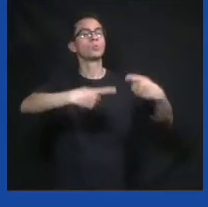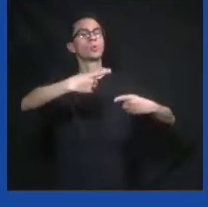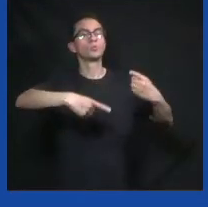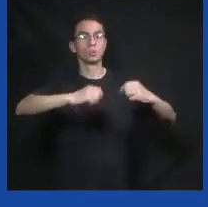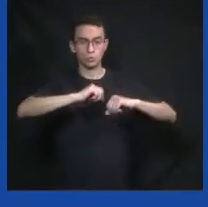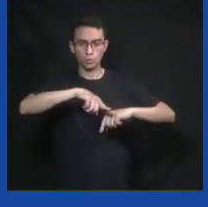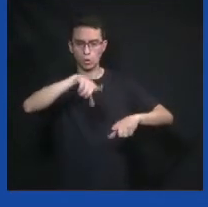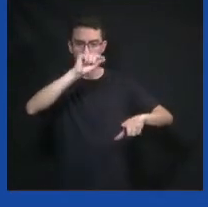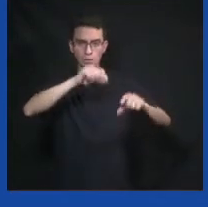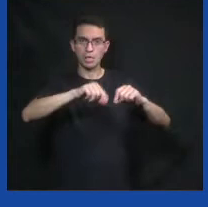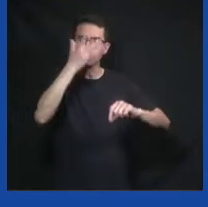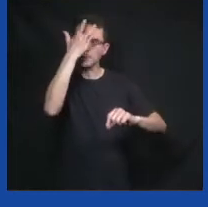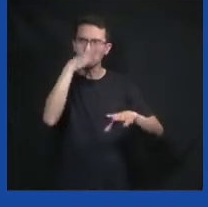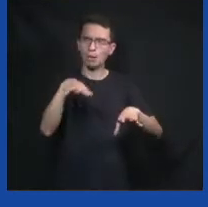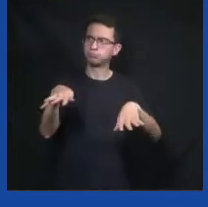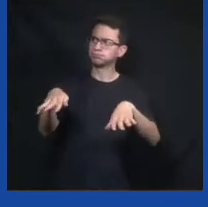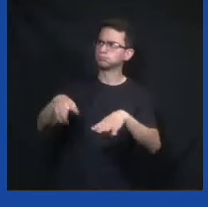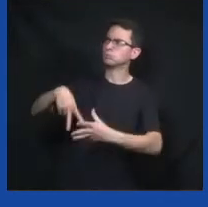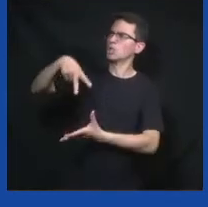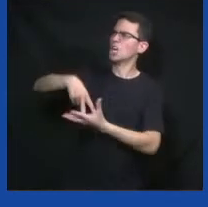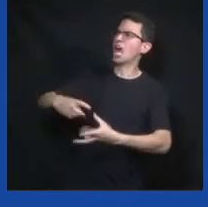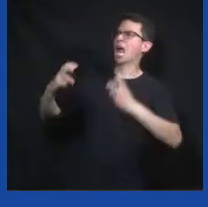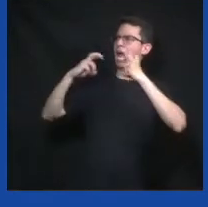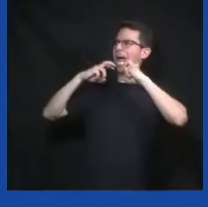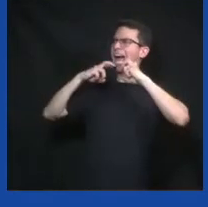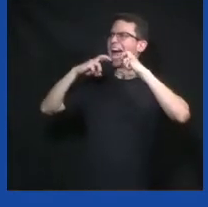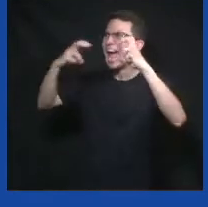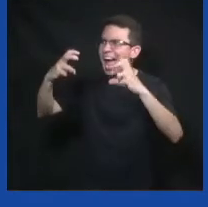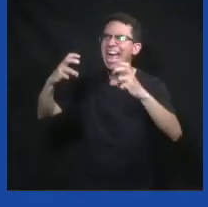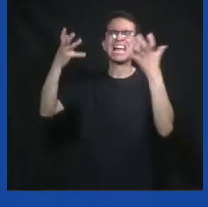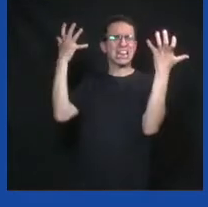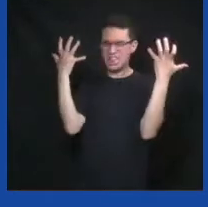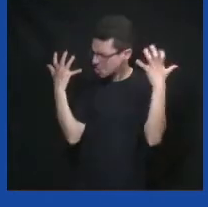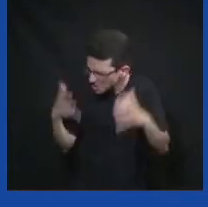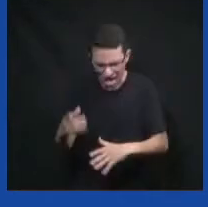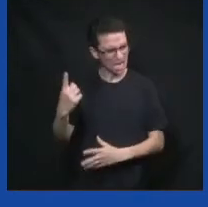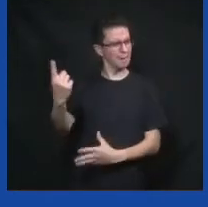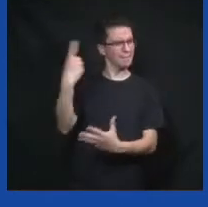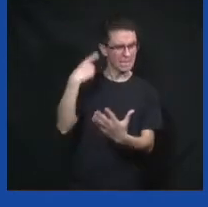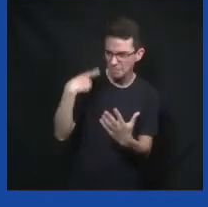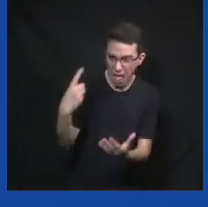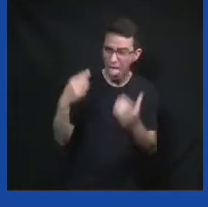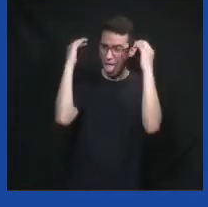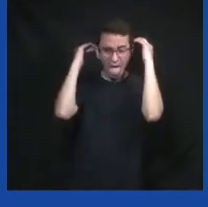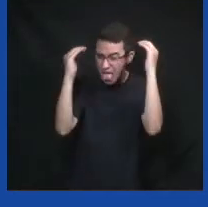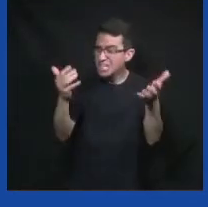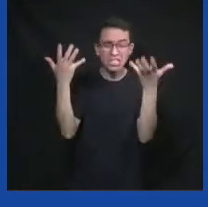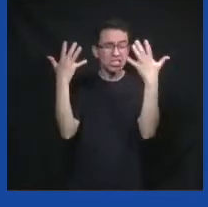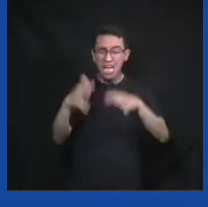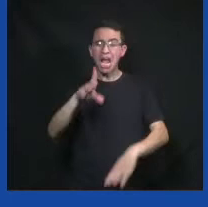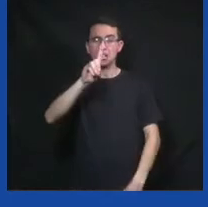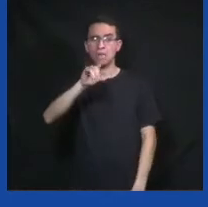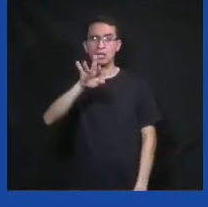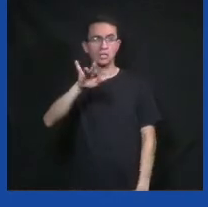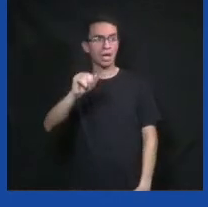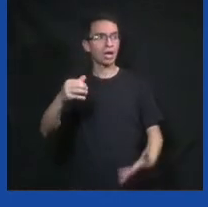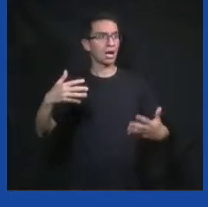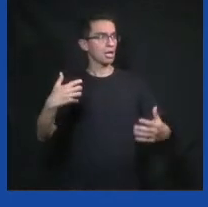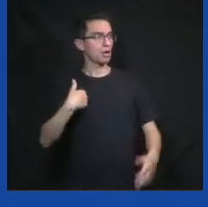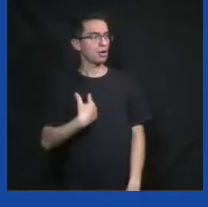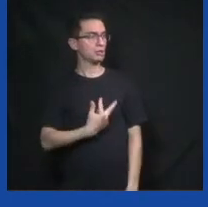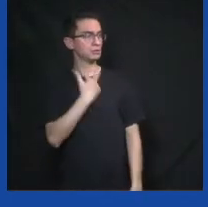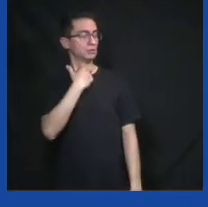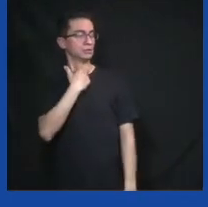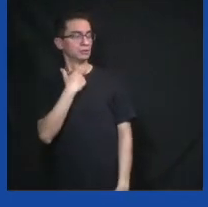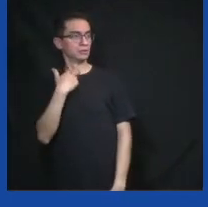pessoa levantou da plateia e saiu berrando, gritando, eu não quero ser doutrinada, eu não quero ser doutrinada. E eu falei, meu Deus